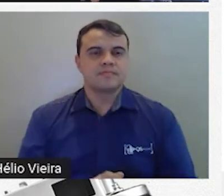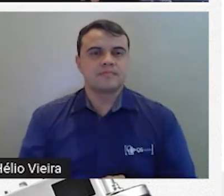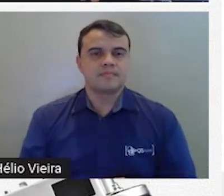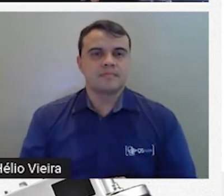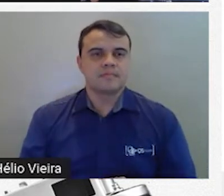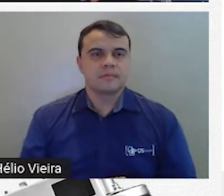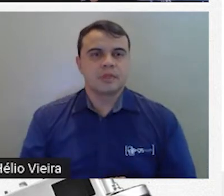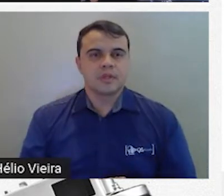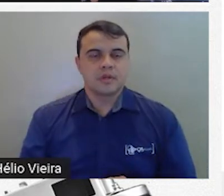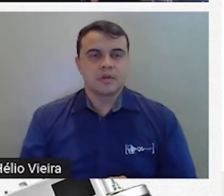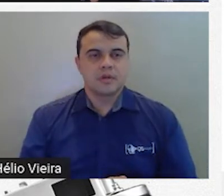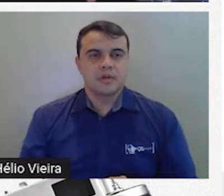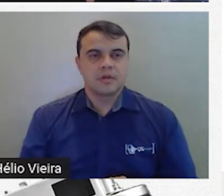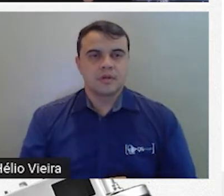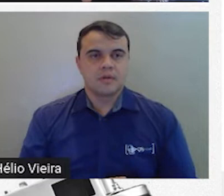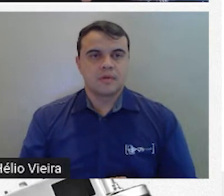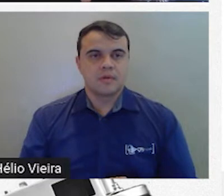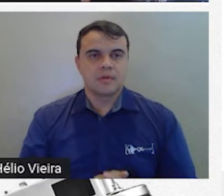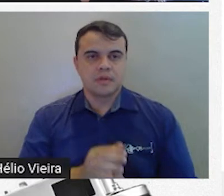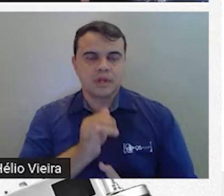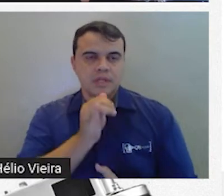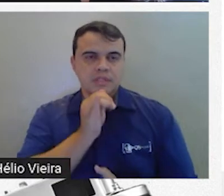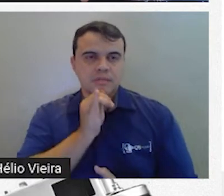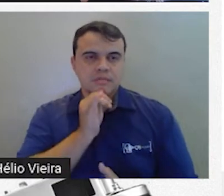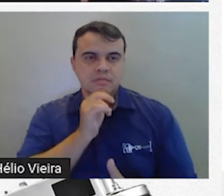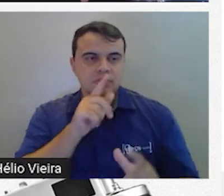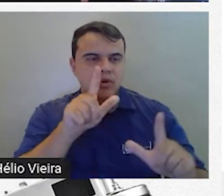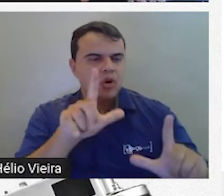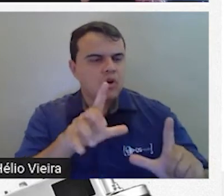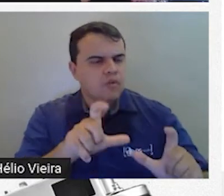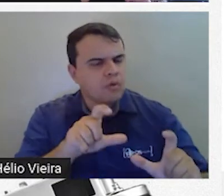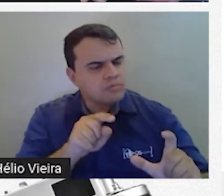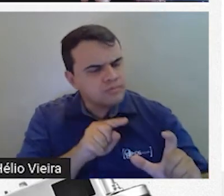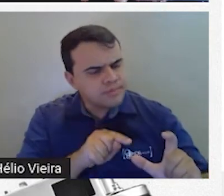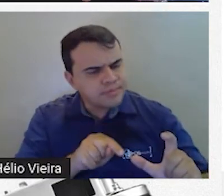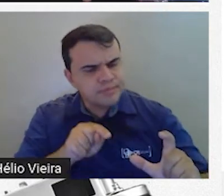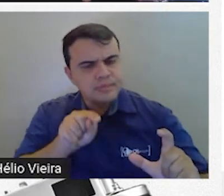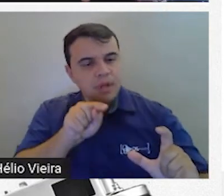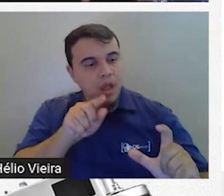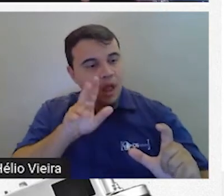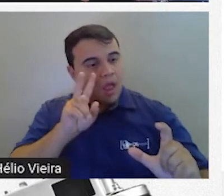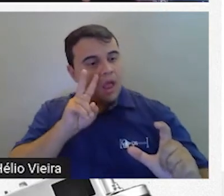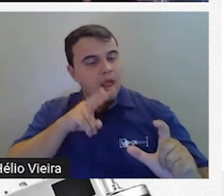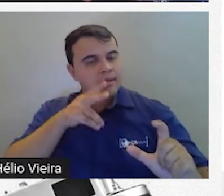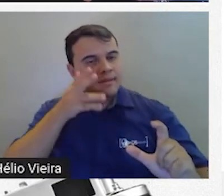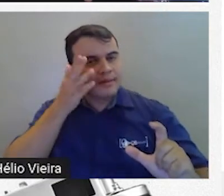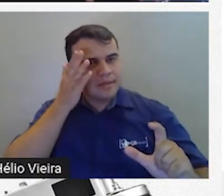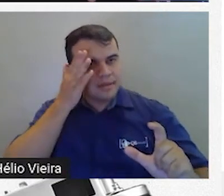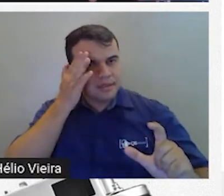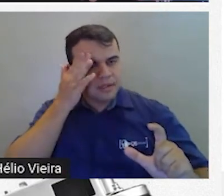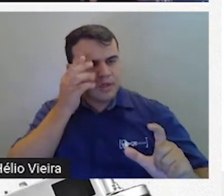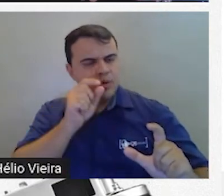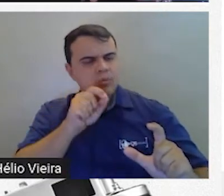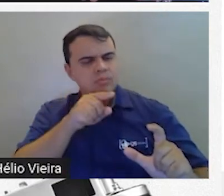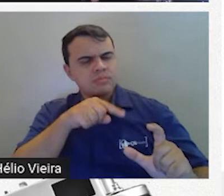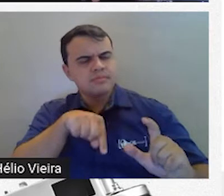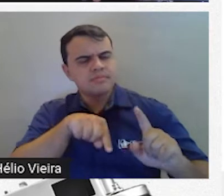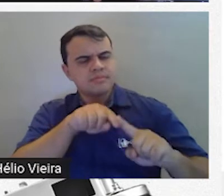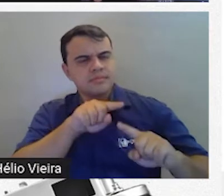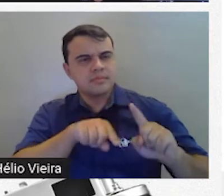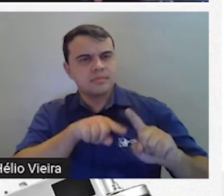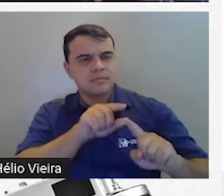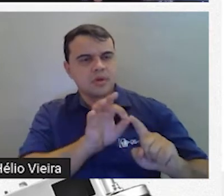que a composição, por exemplo, a composição de uma fotografia, é a gente entender como que esses elementos vão